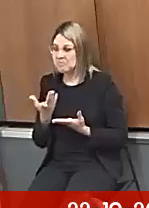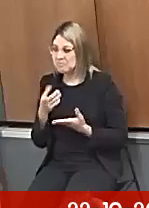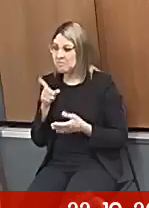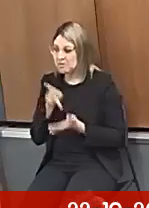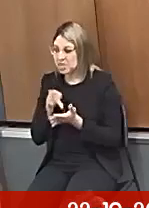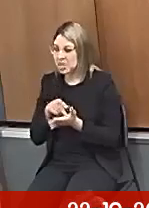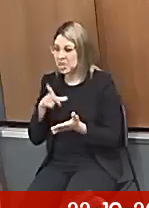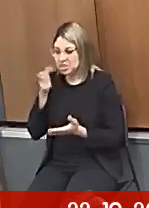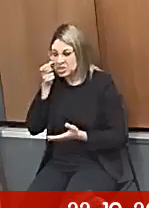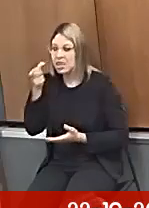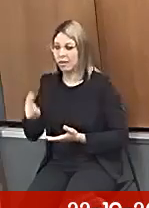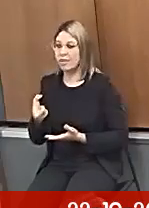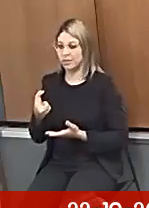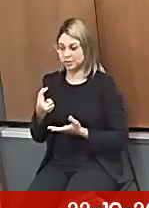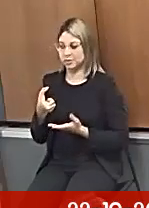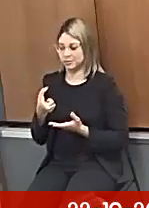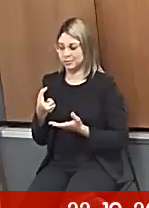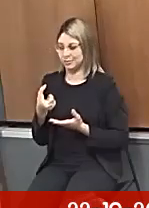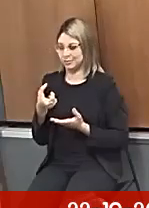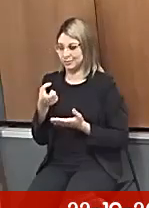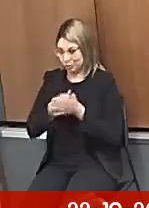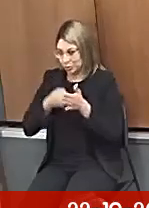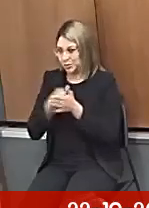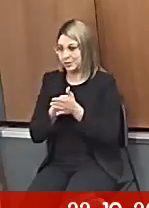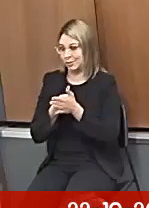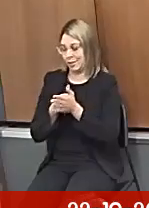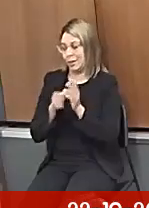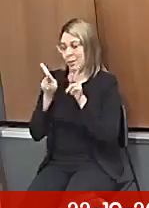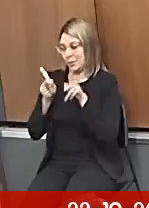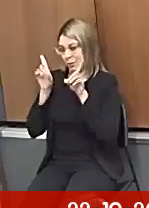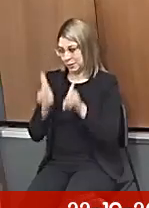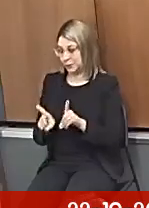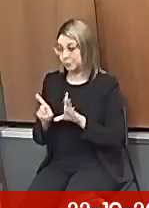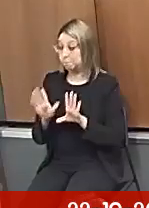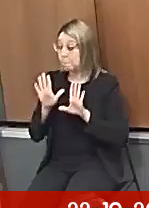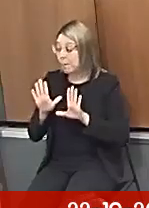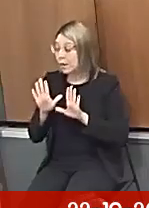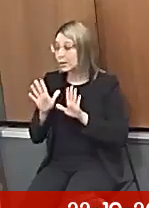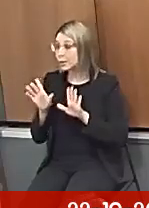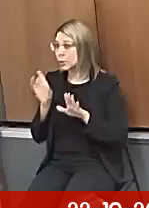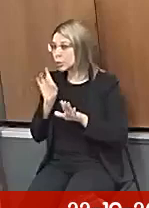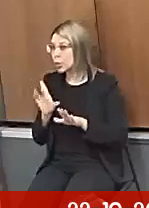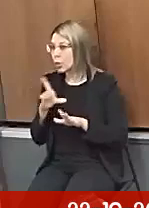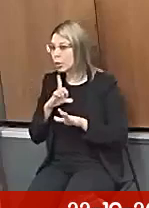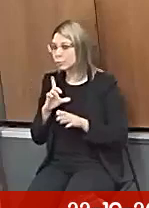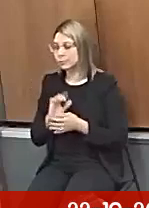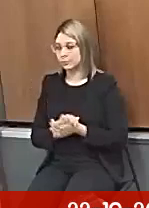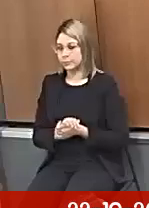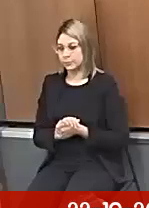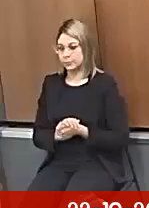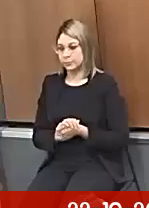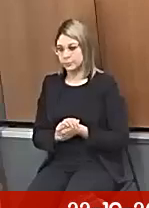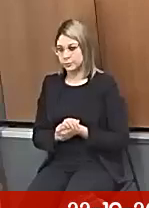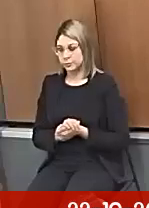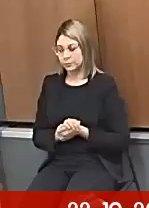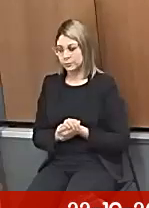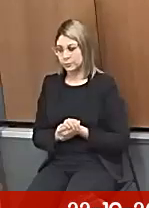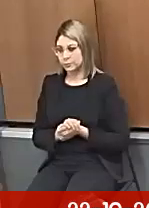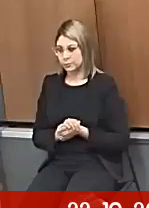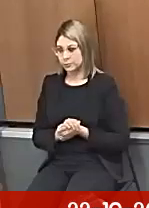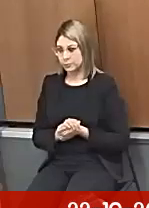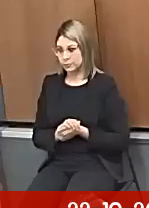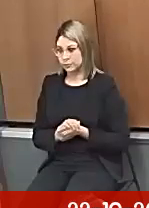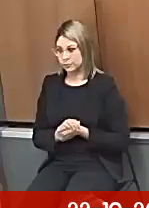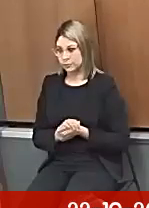com deficiência. E mais do que ter uma história, essa comissão tem colocado... Fernando, só pedir o pessoal, porque está um